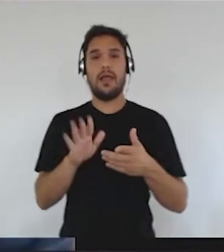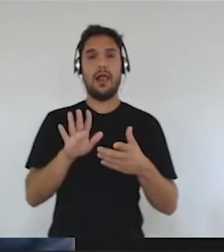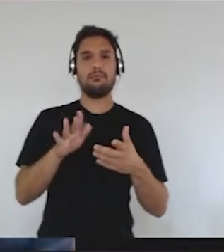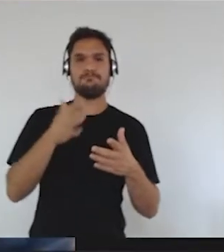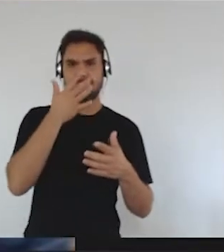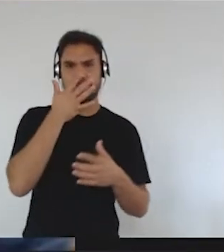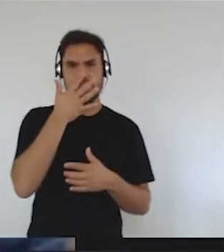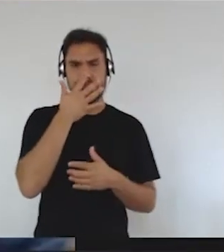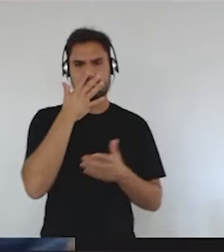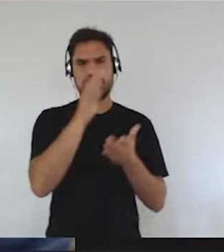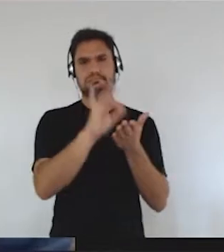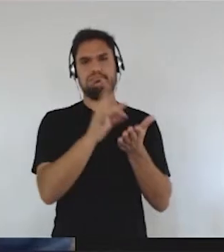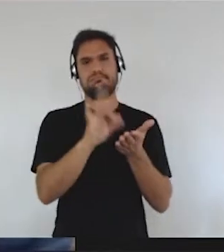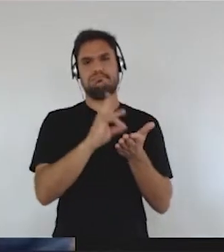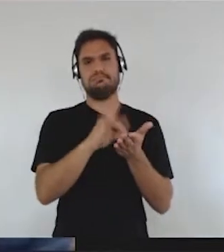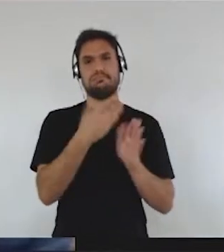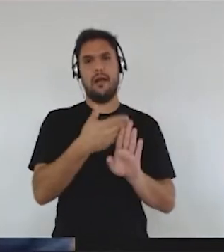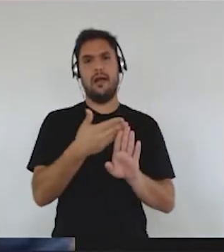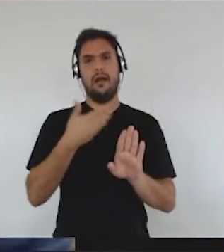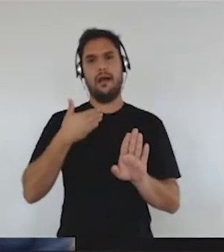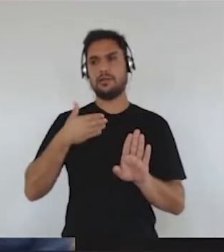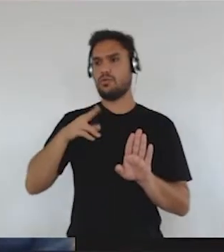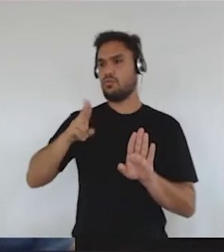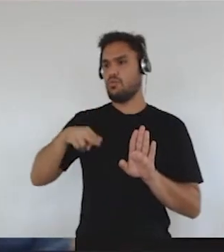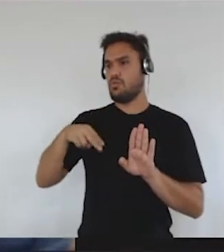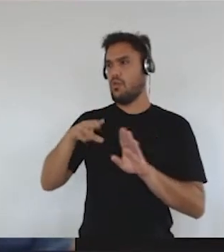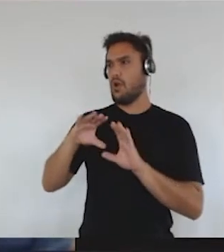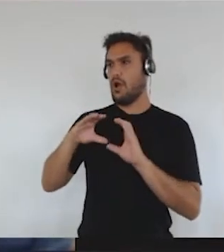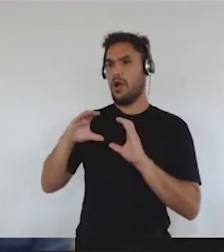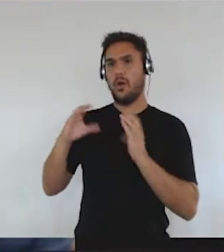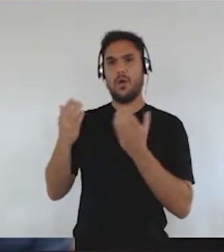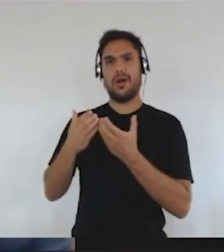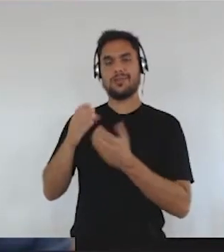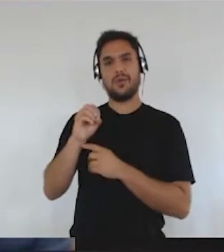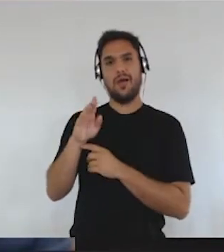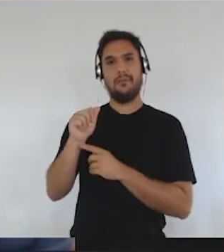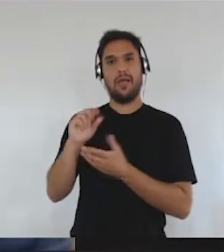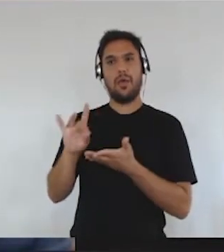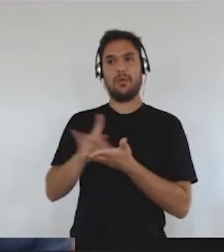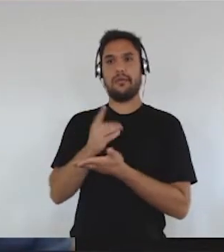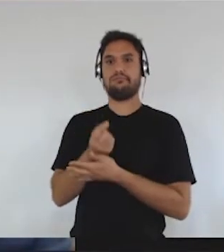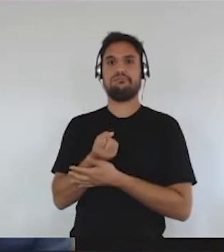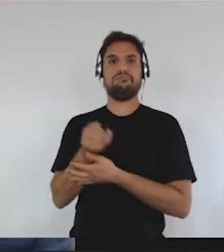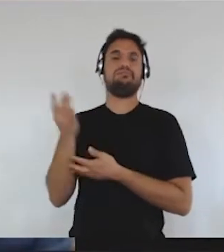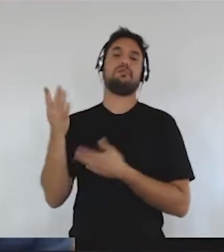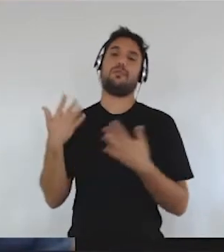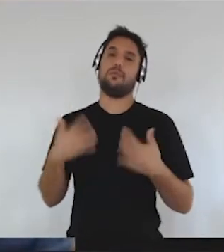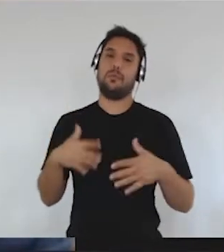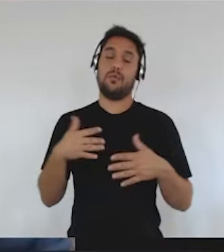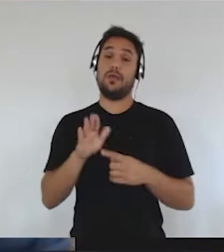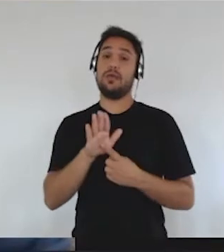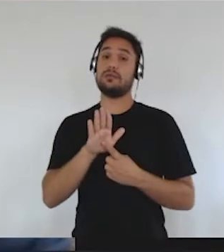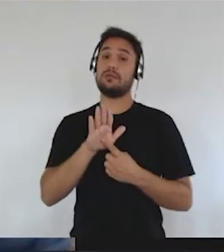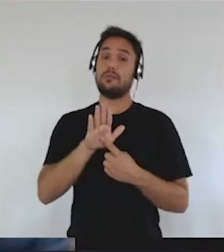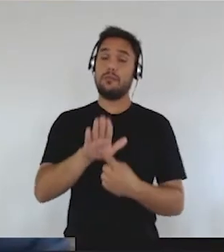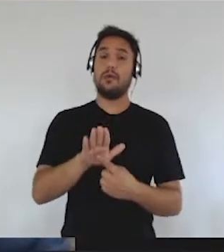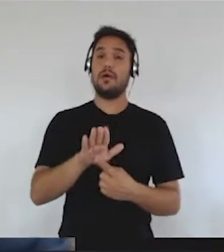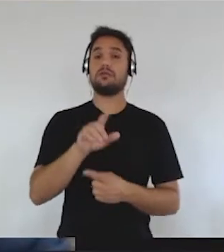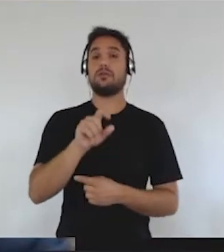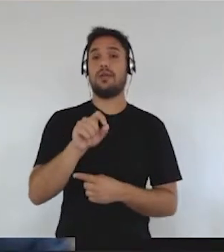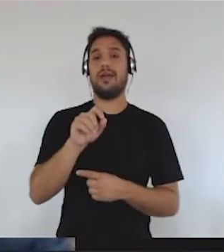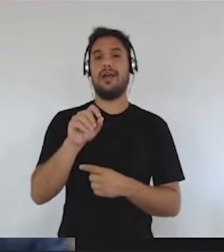audiência. Nunca antes um congresso da OAB teve tantos inscritos. Então, isso mostra